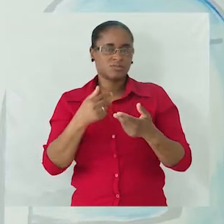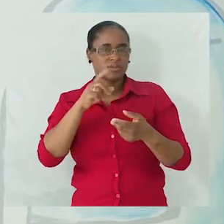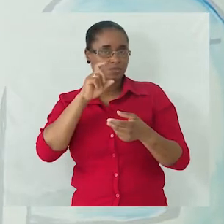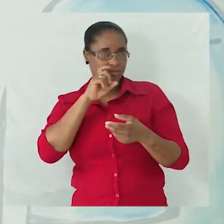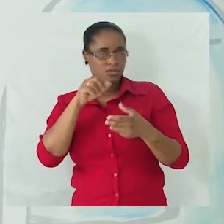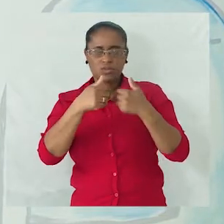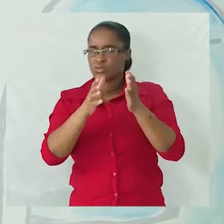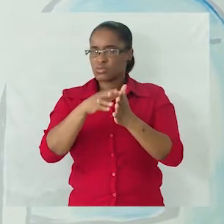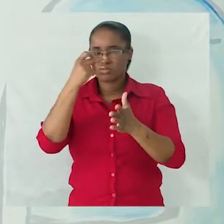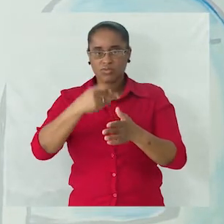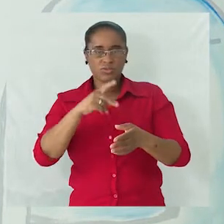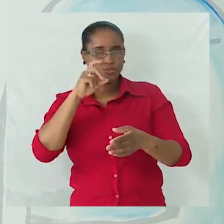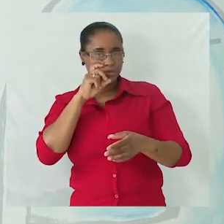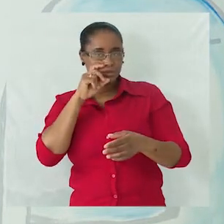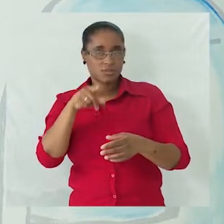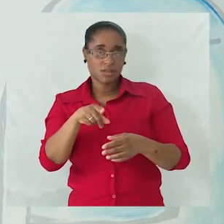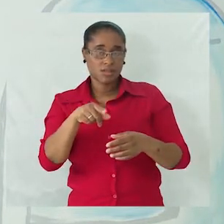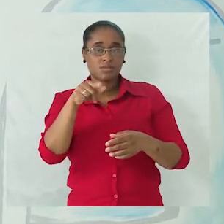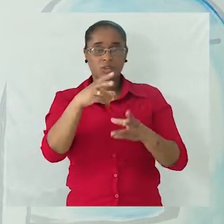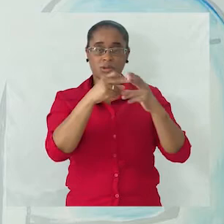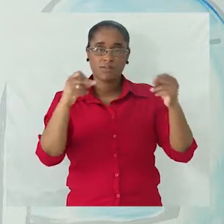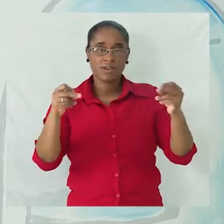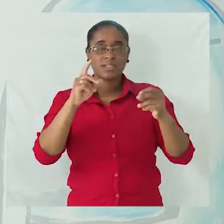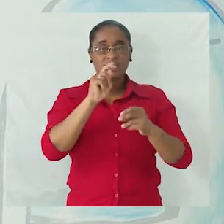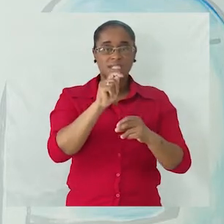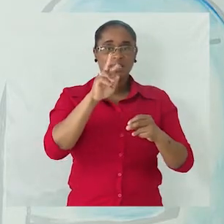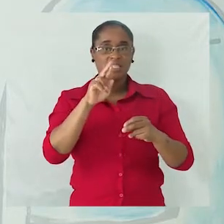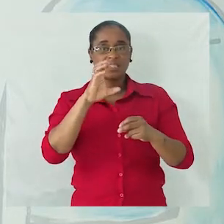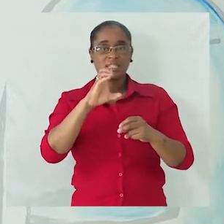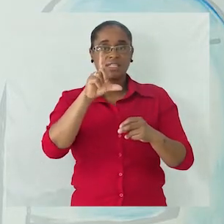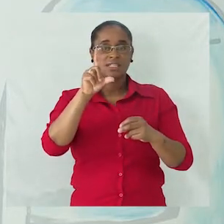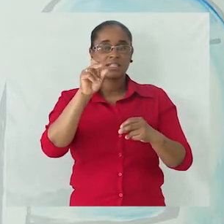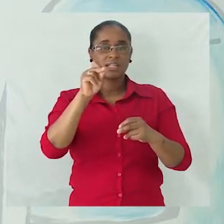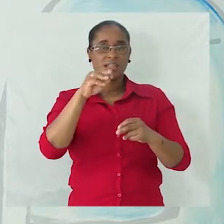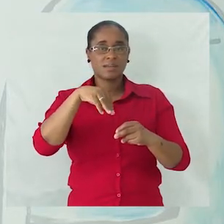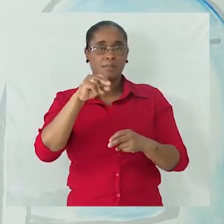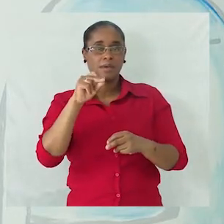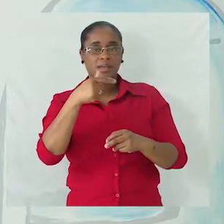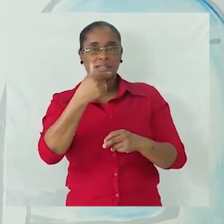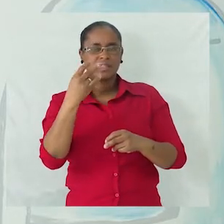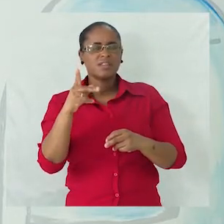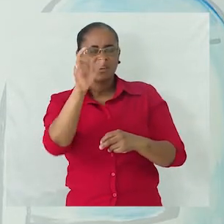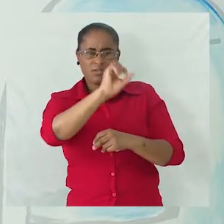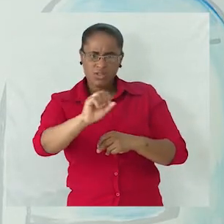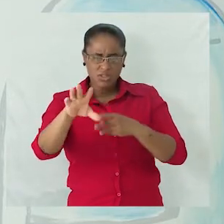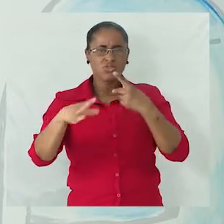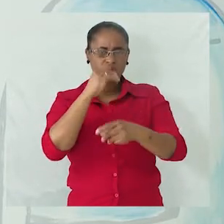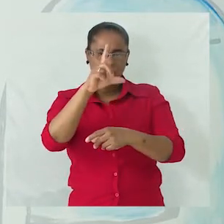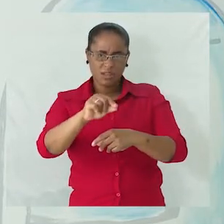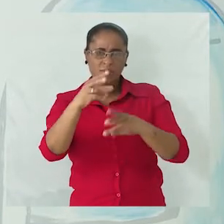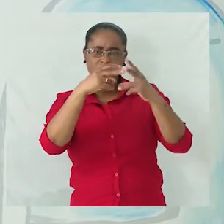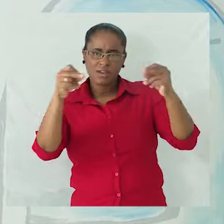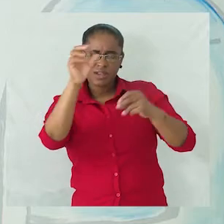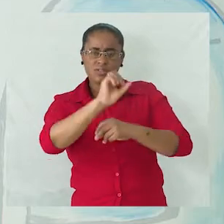ficamos todos protegidos. Aqui tem uma frase exclamativa. Então, vocês conseguiram fazer também as vossas frases? Podem